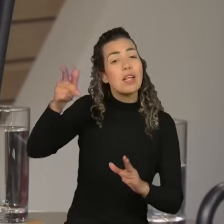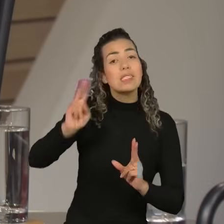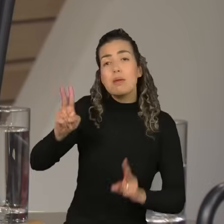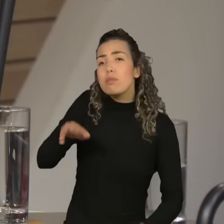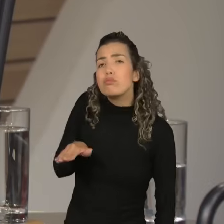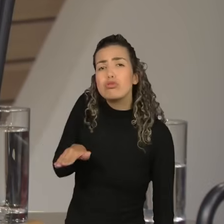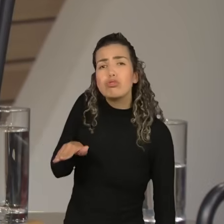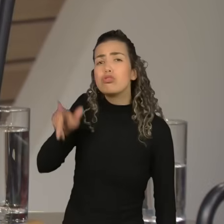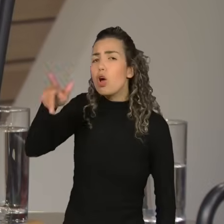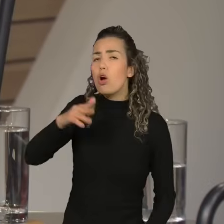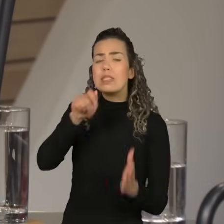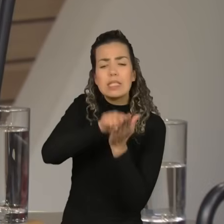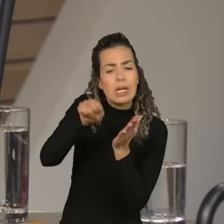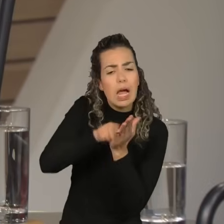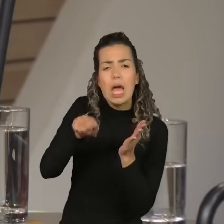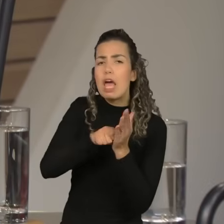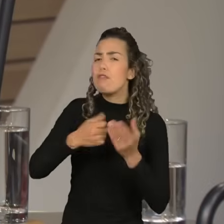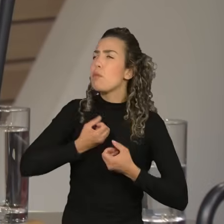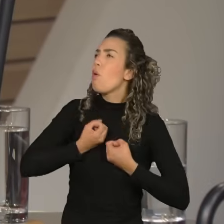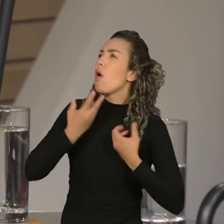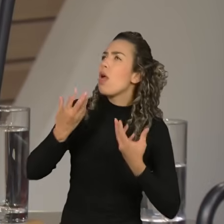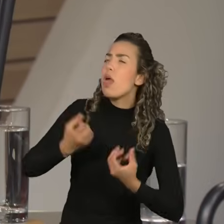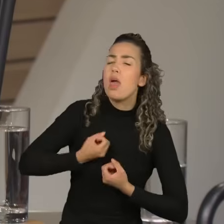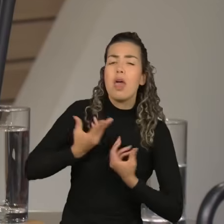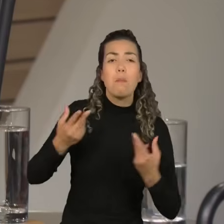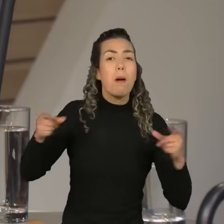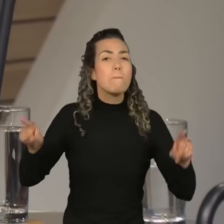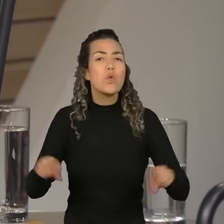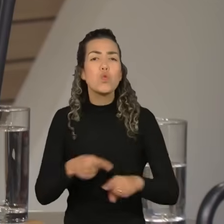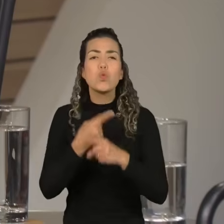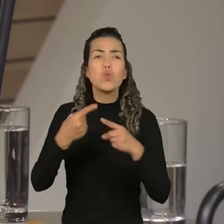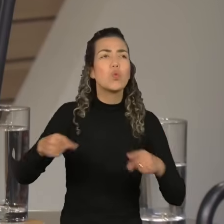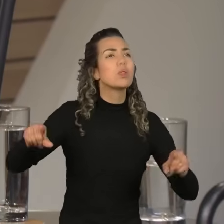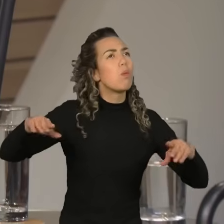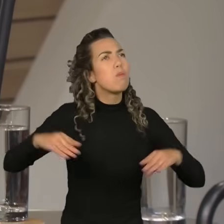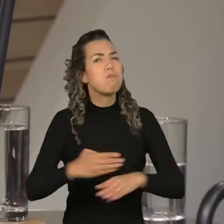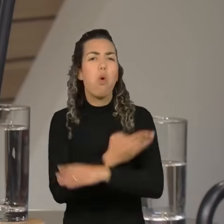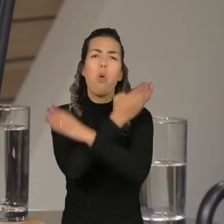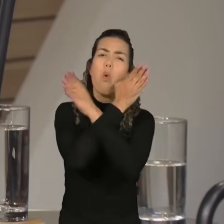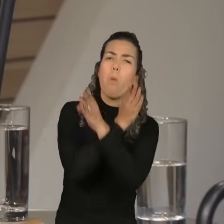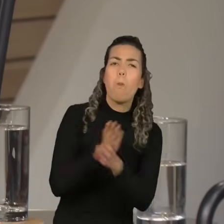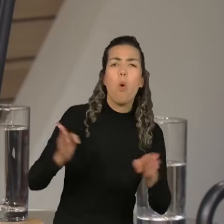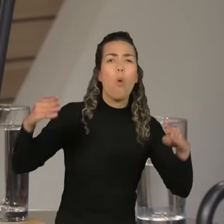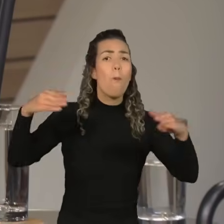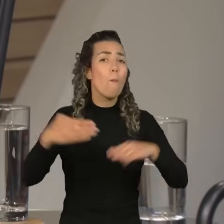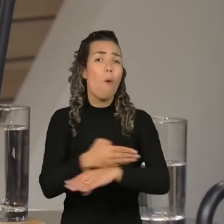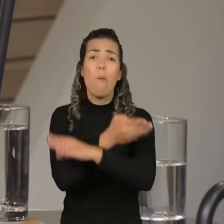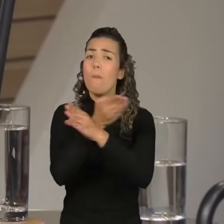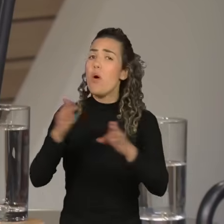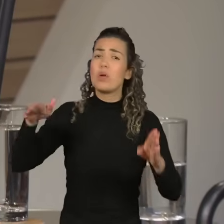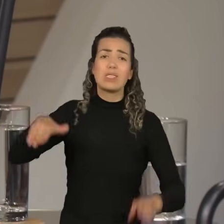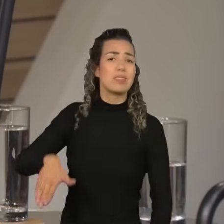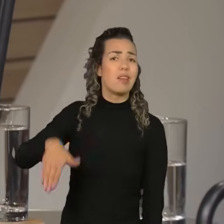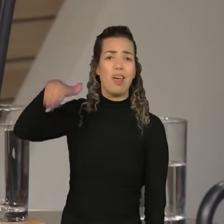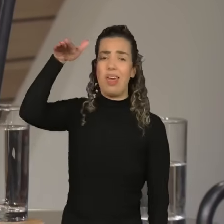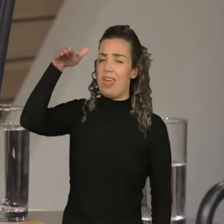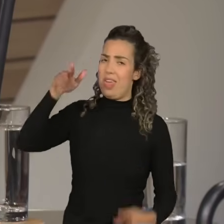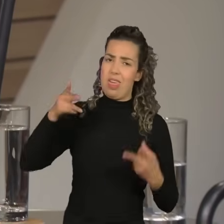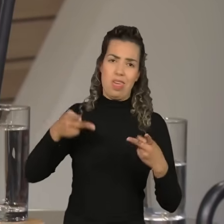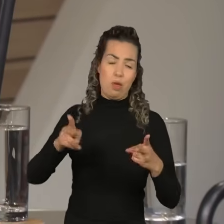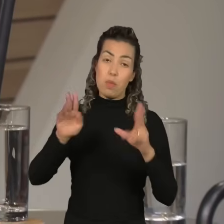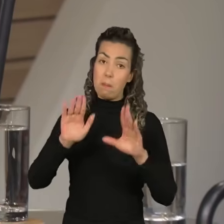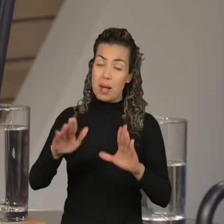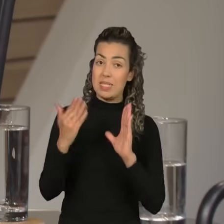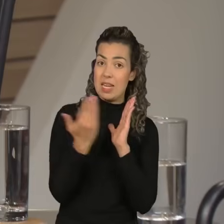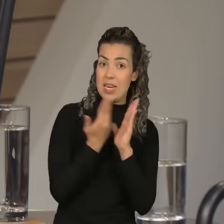música atravessou a vida dele, foi levando a poesia dele para um outro lugar, então isso foi sempre muito presente. Mas os dois livros,